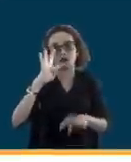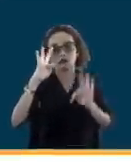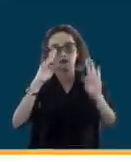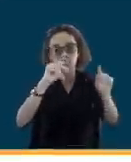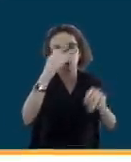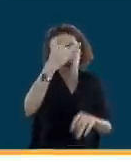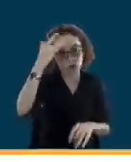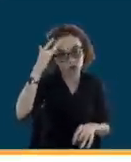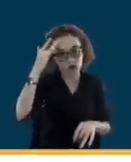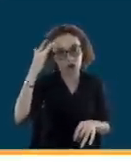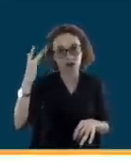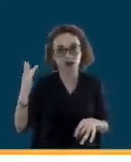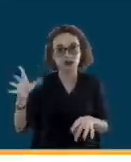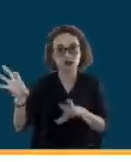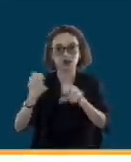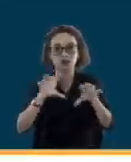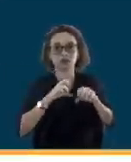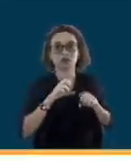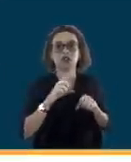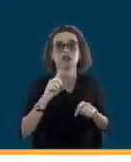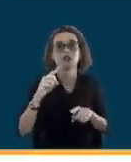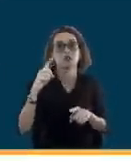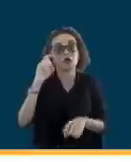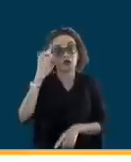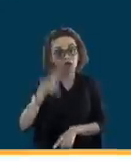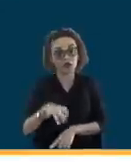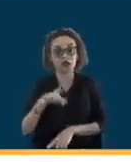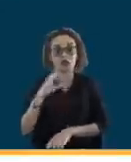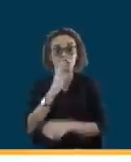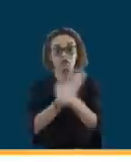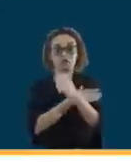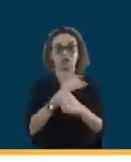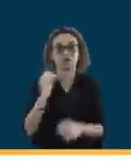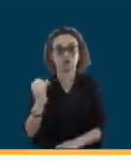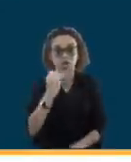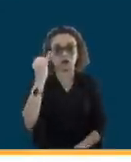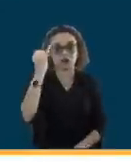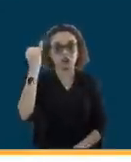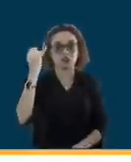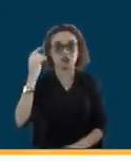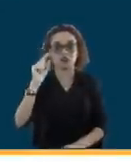com um instrumento poderosíssimo na mão de estruturação, de